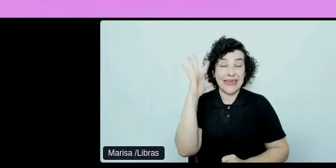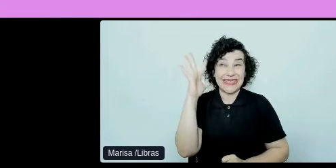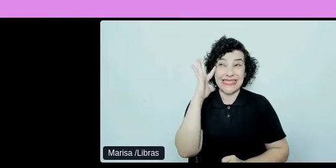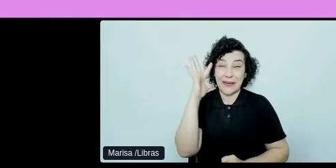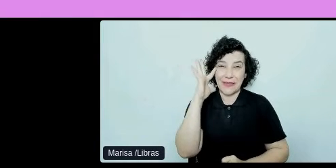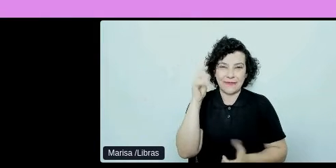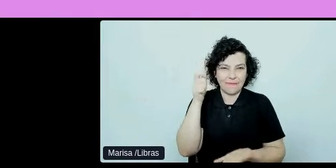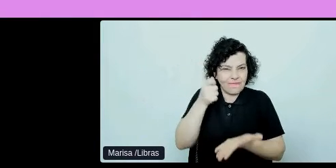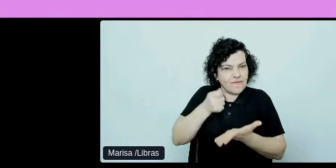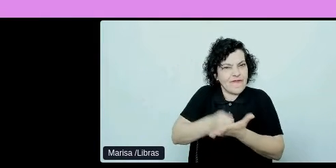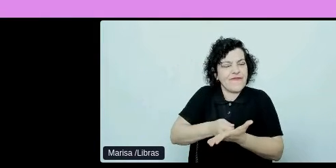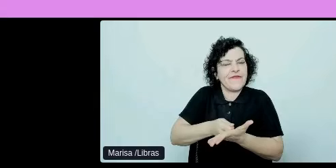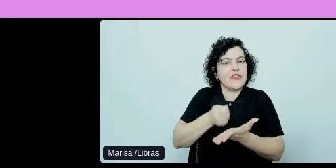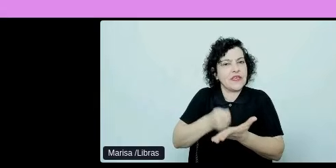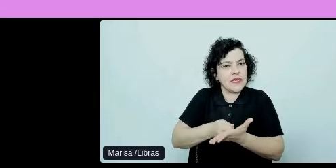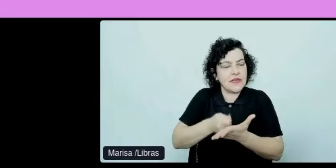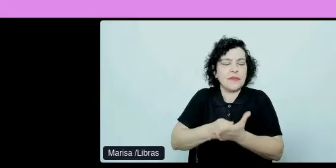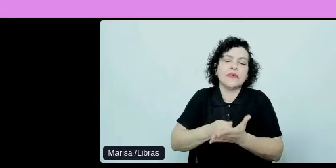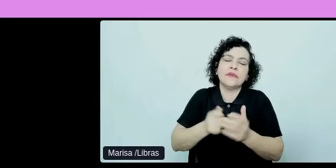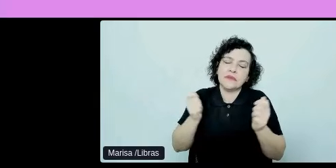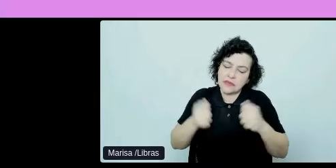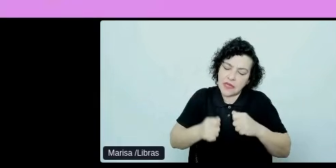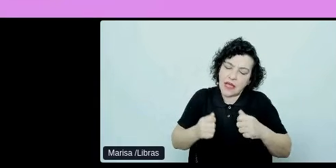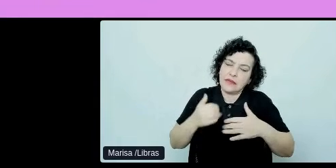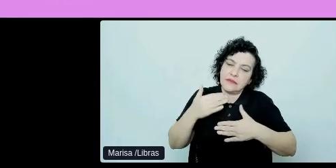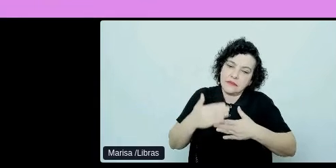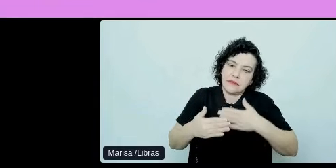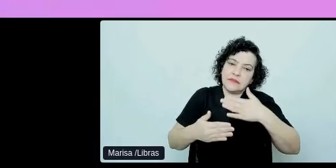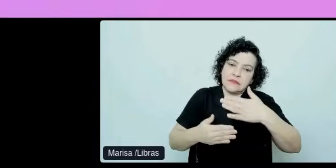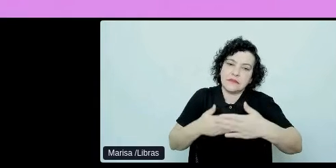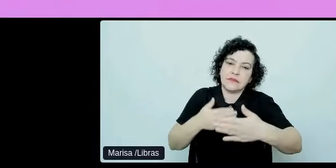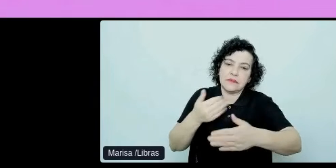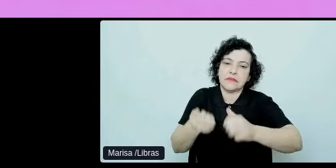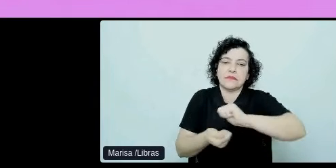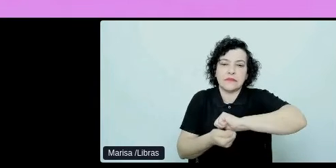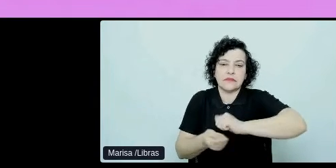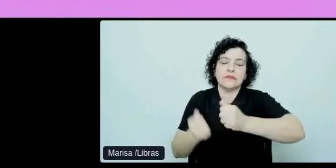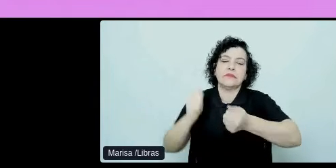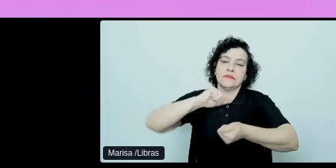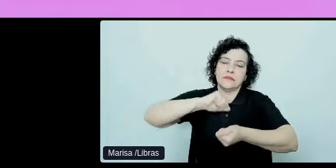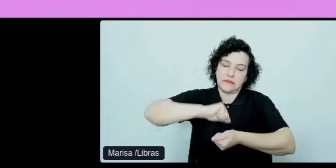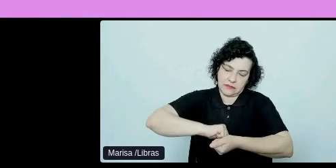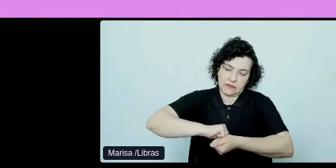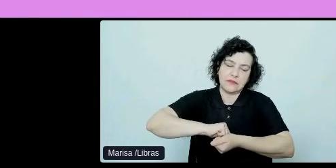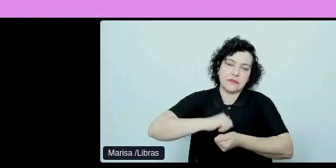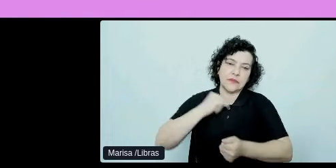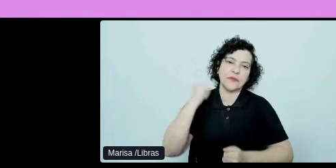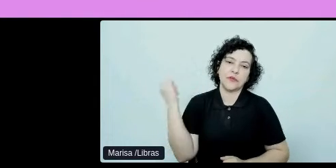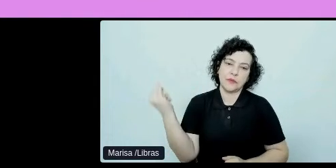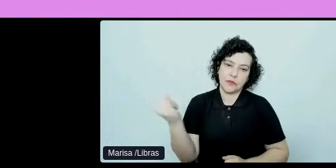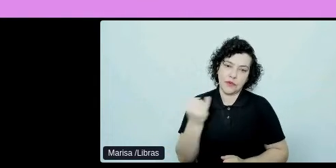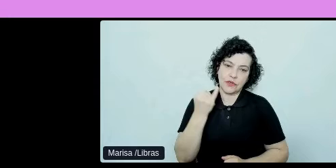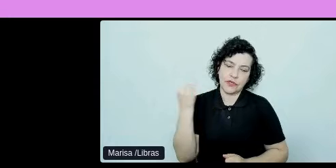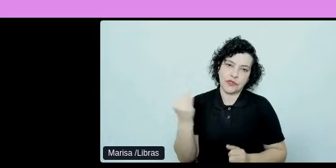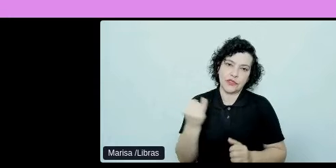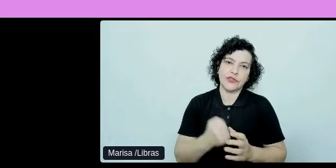a gente consegue ir moldando e tudo mais, dada a justificativa